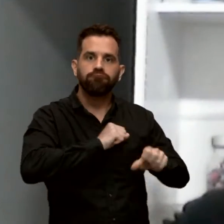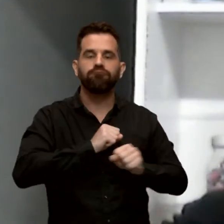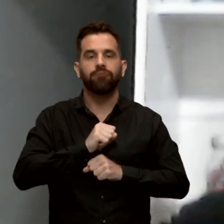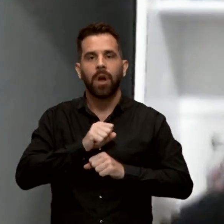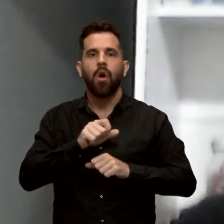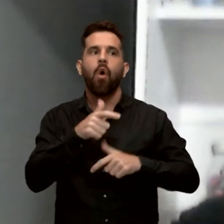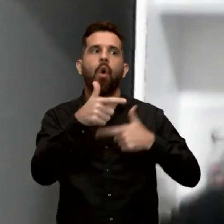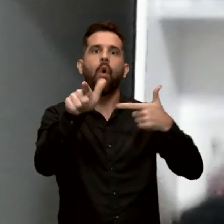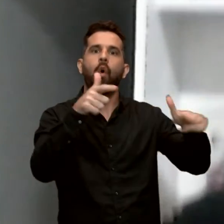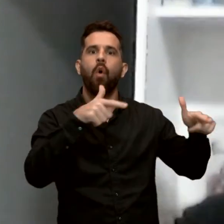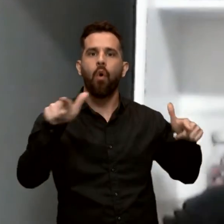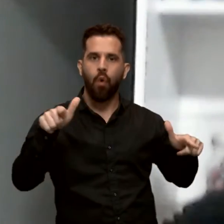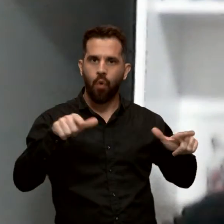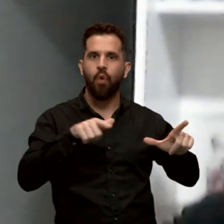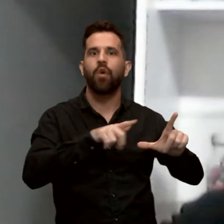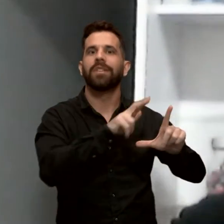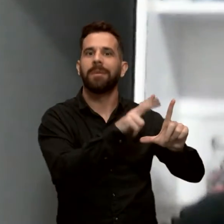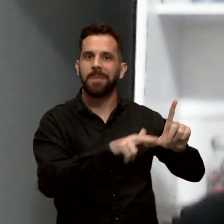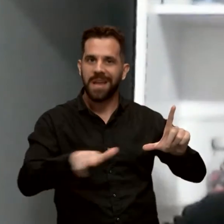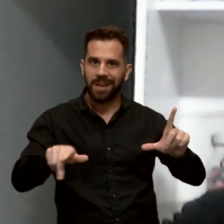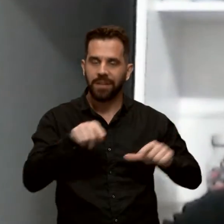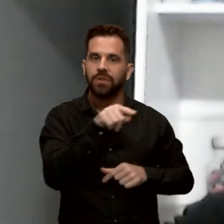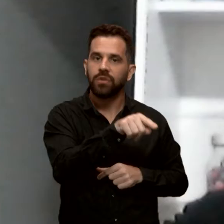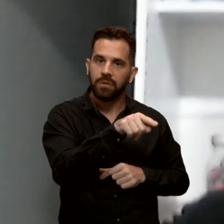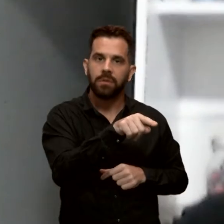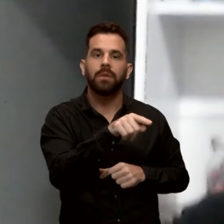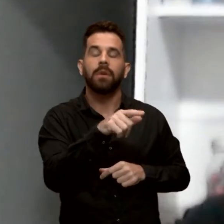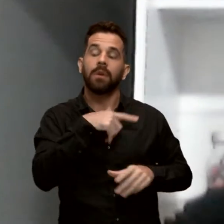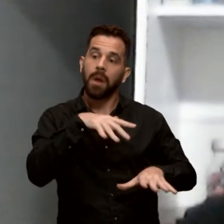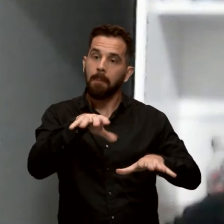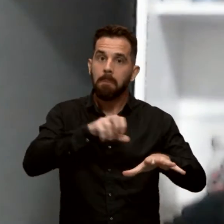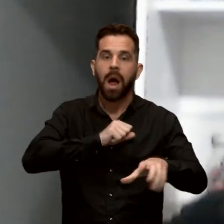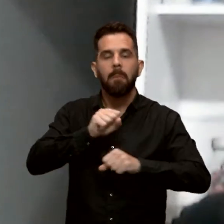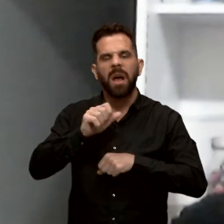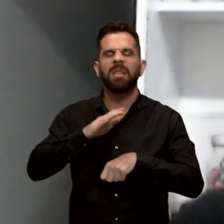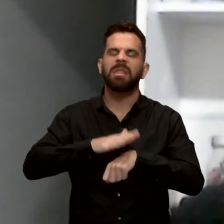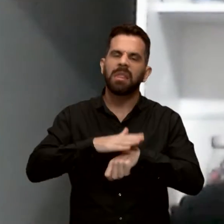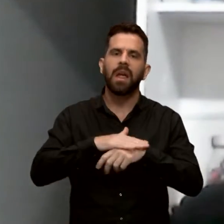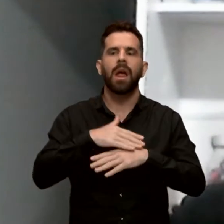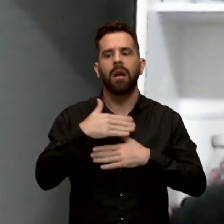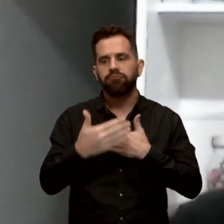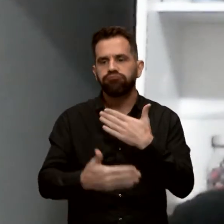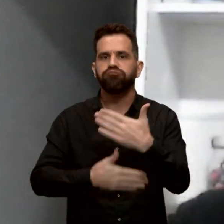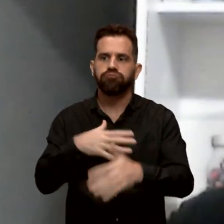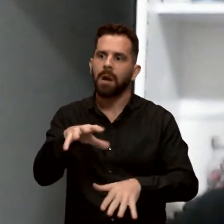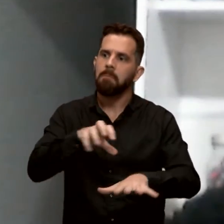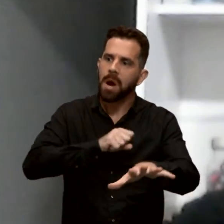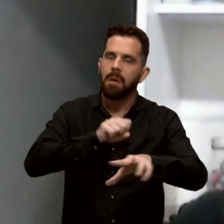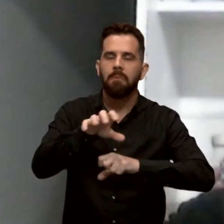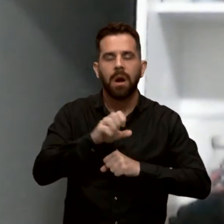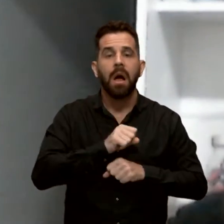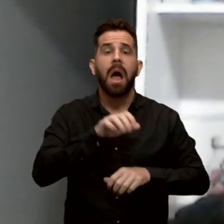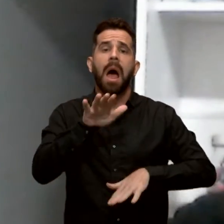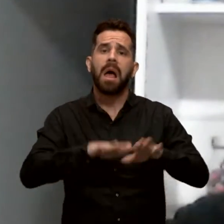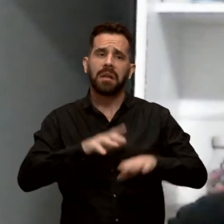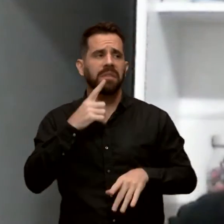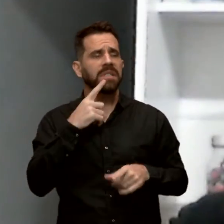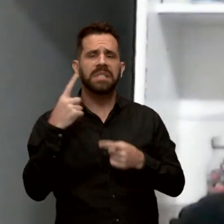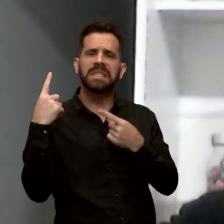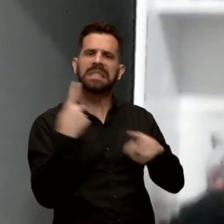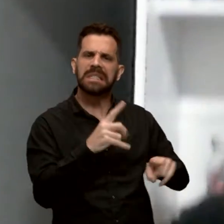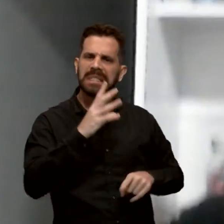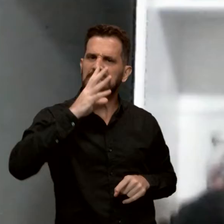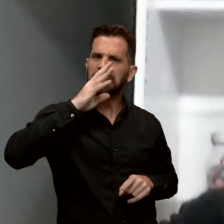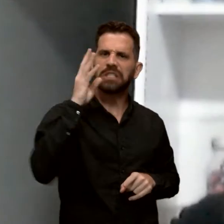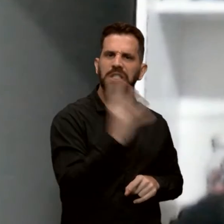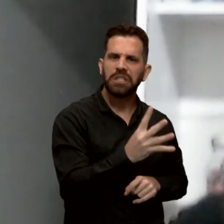e incorporando esses elementos de forma progressiva, né, ao longo dos tempos, seja para criticar, seja para como